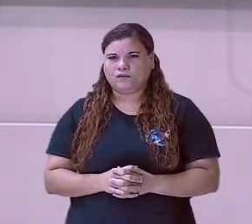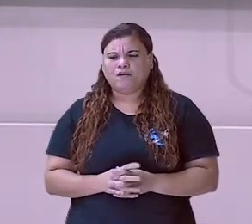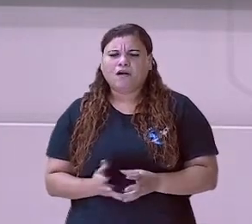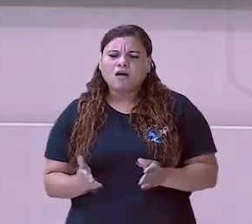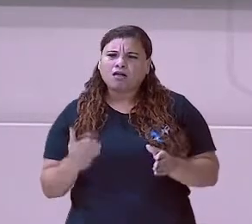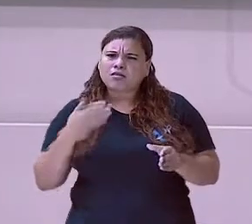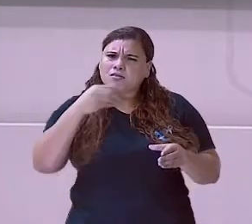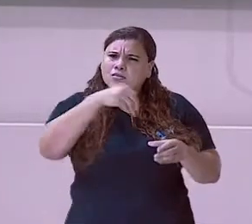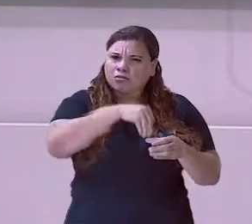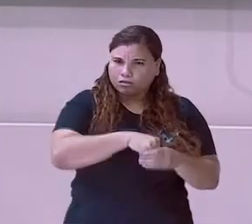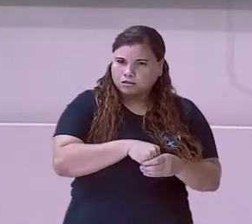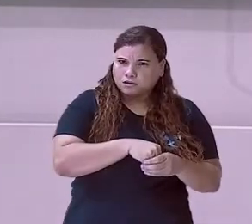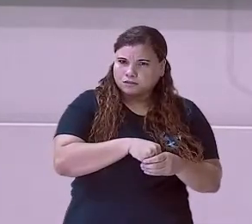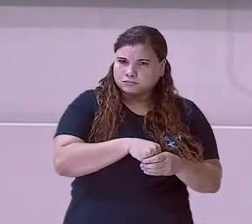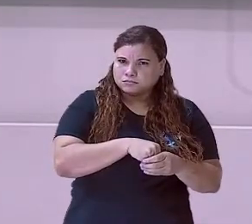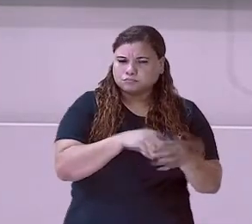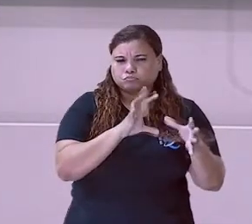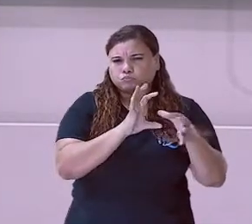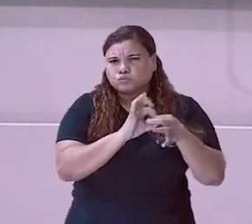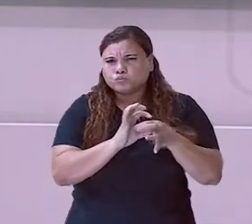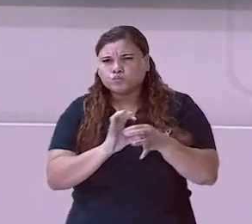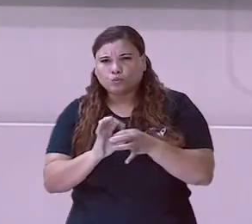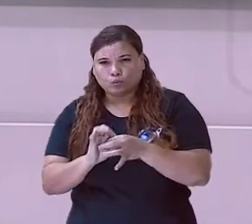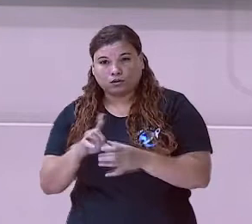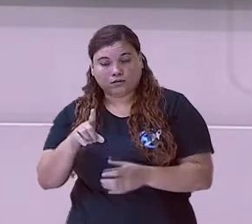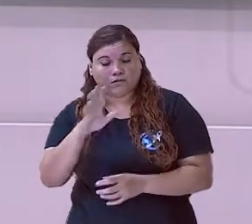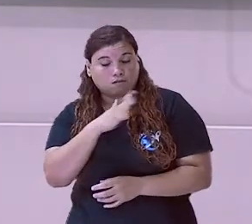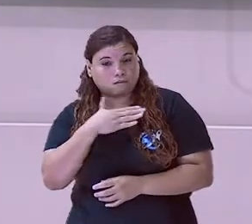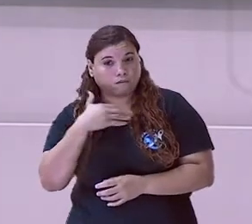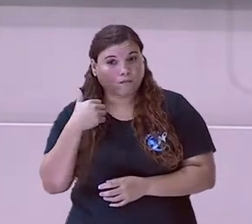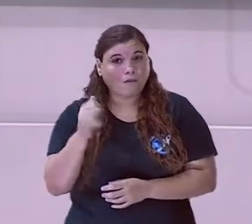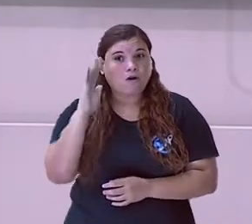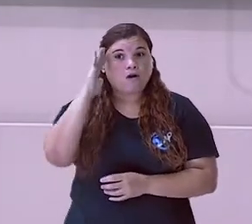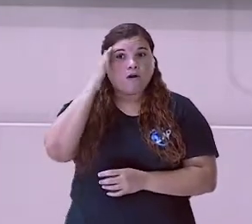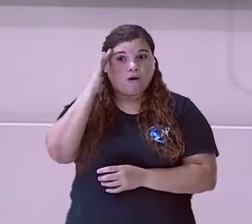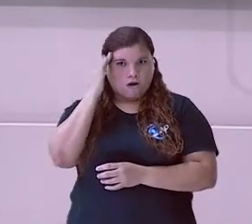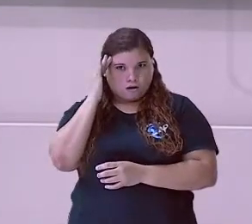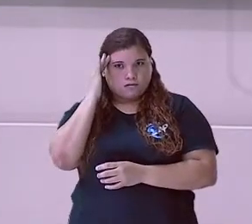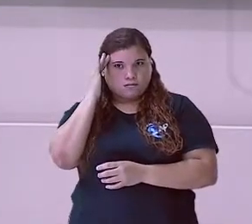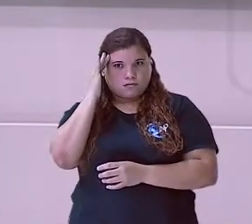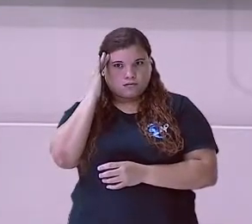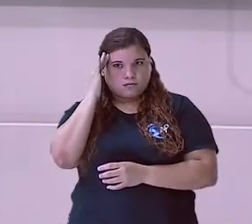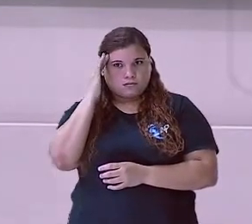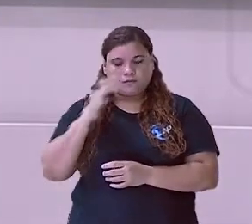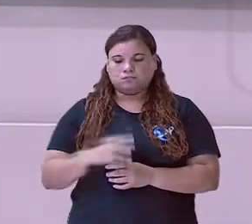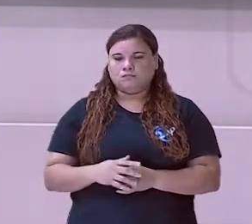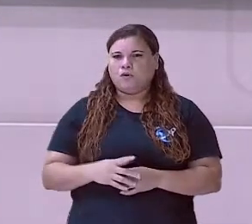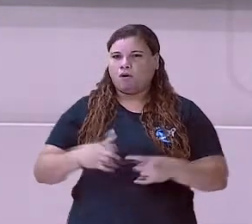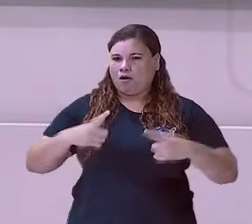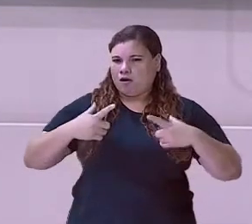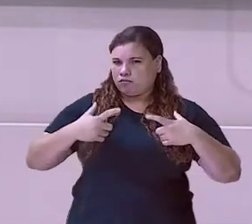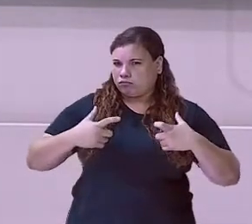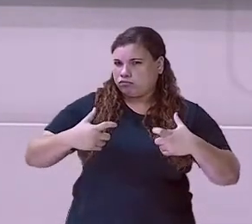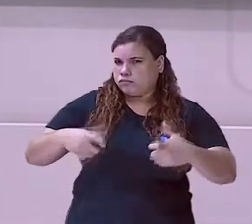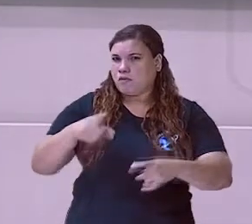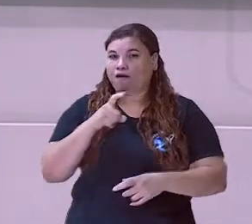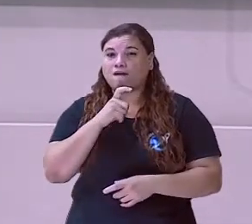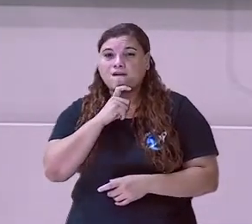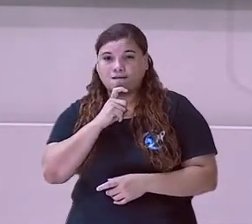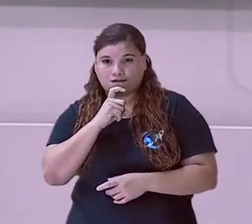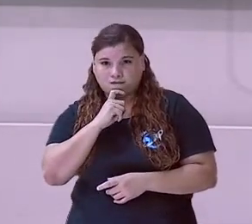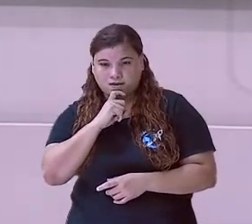Fria, o demógrafo, lembra do que é demografia? É a ciência que